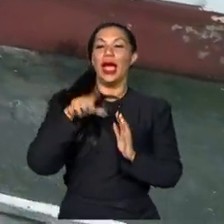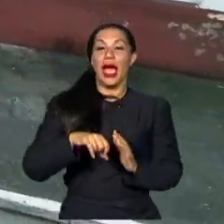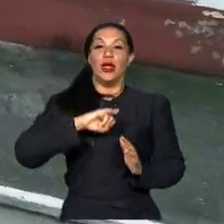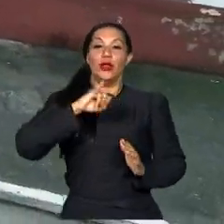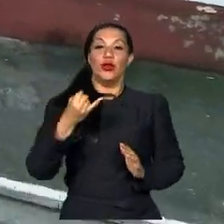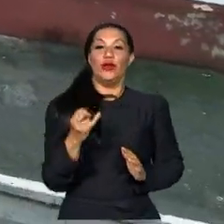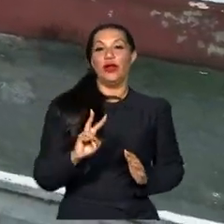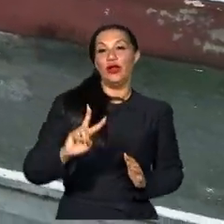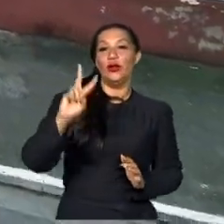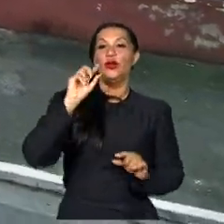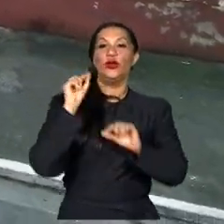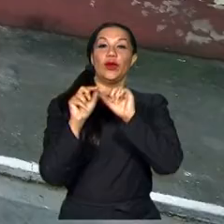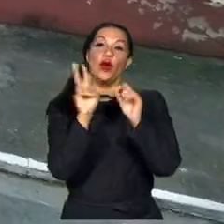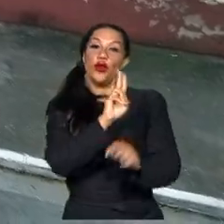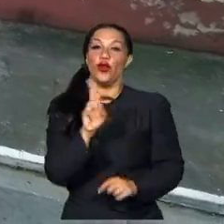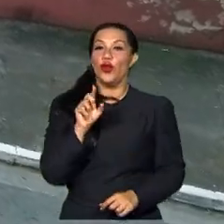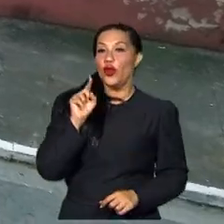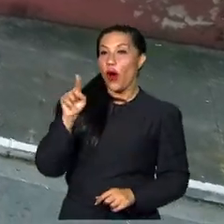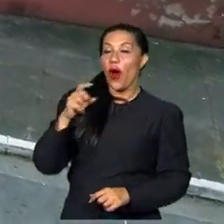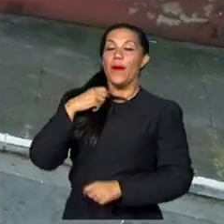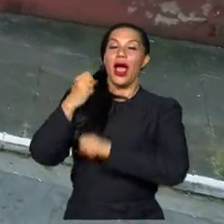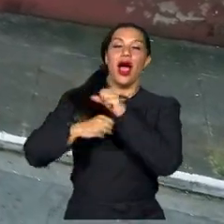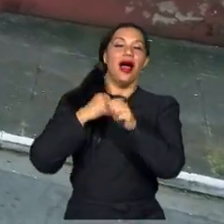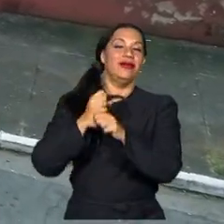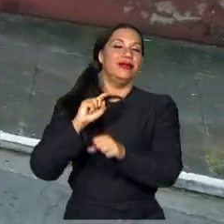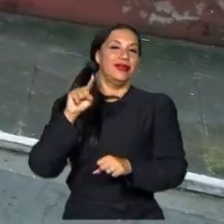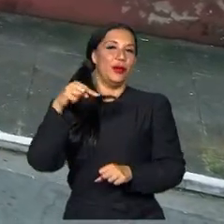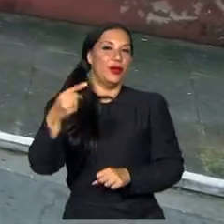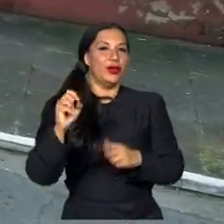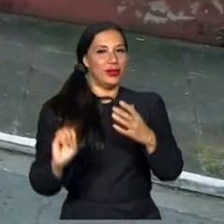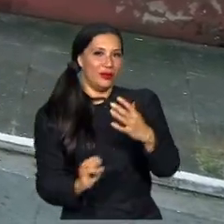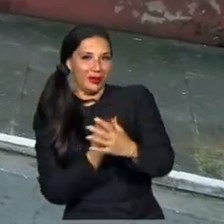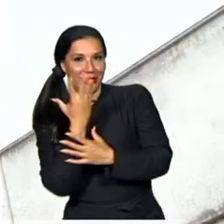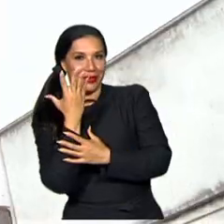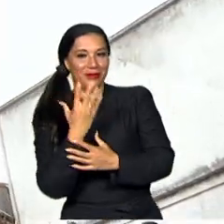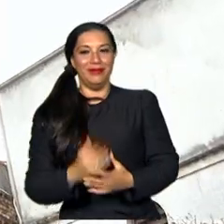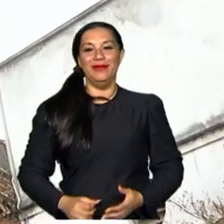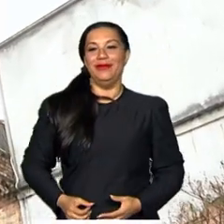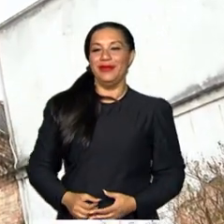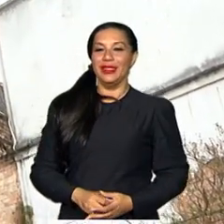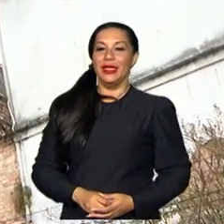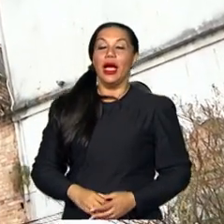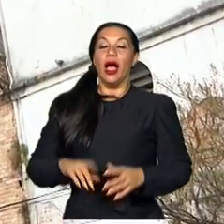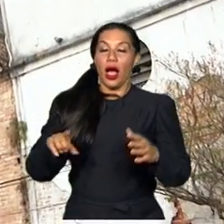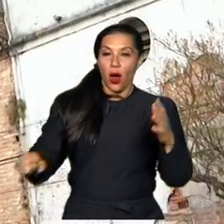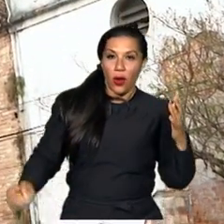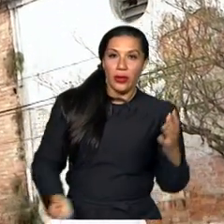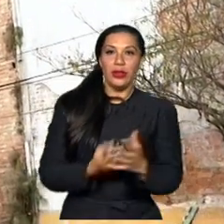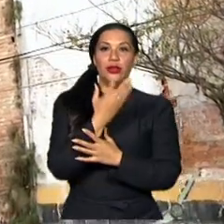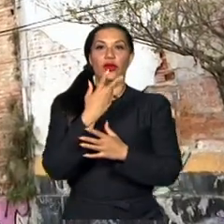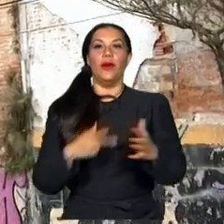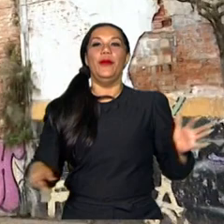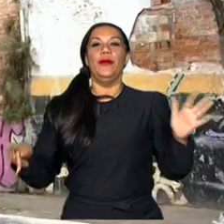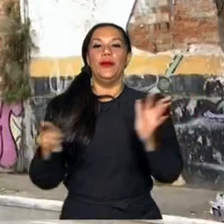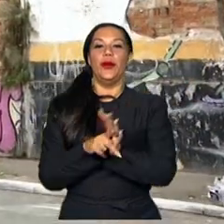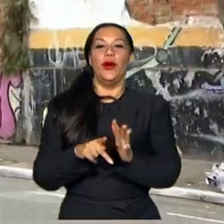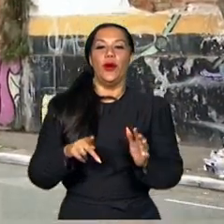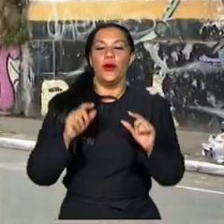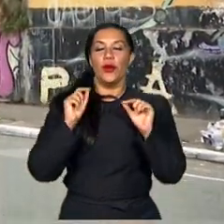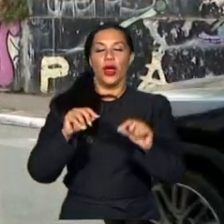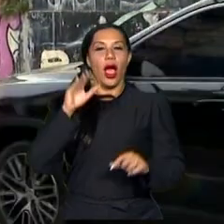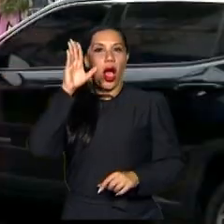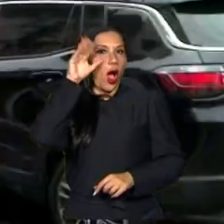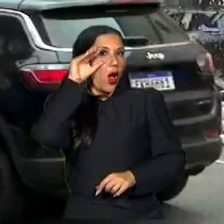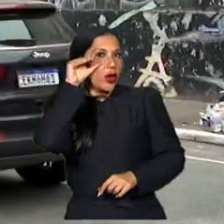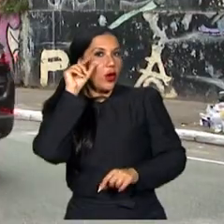que só recebeu esse nome anos após a sua fundação. Sua origem está ligada a um caso